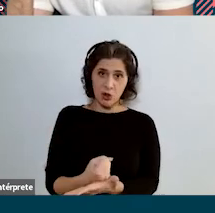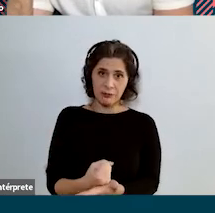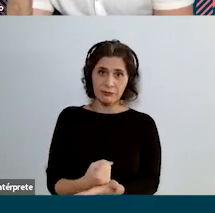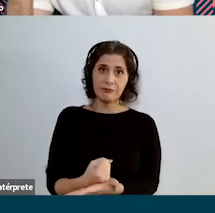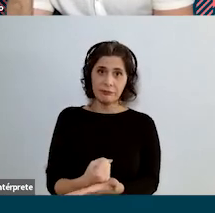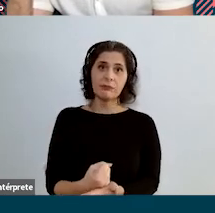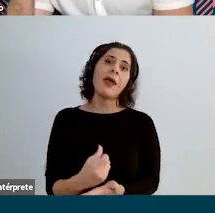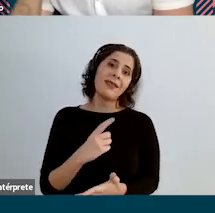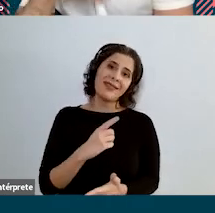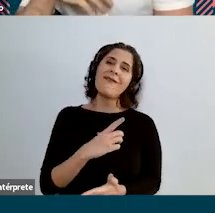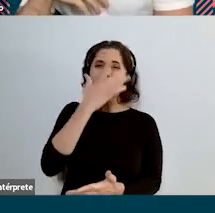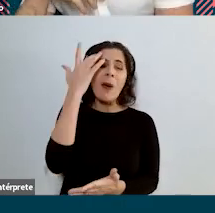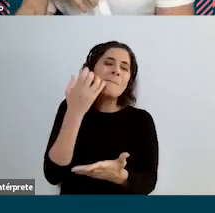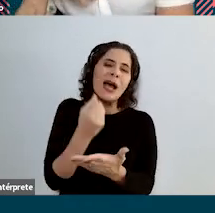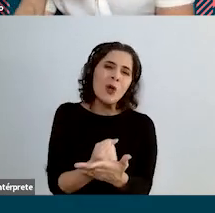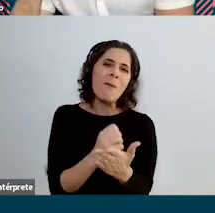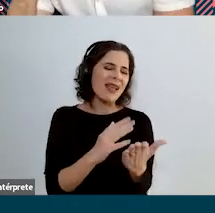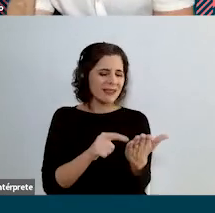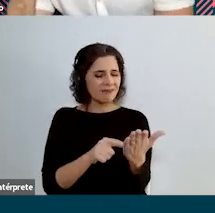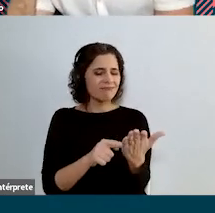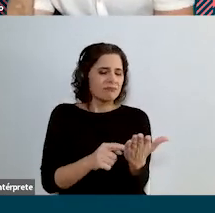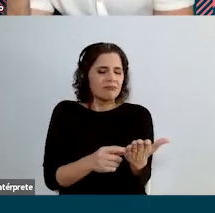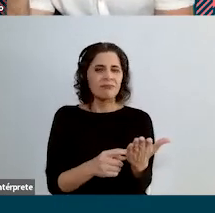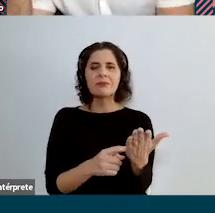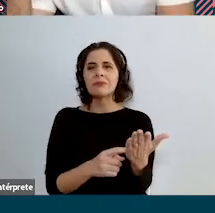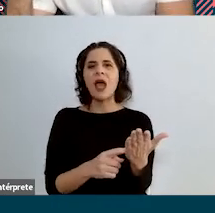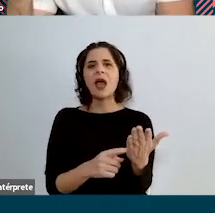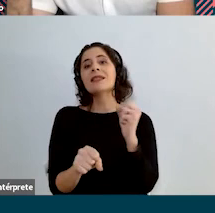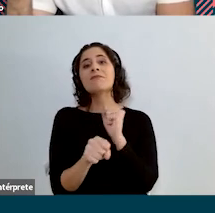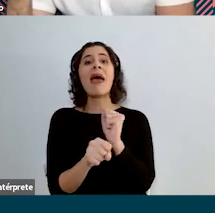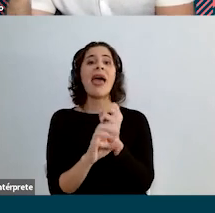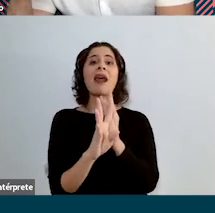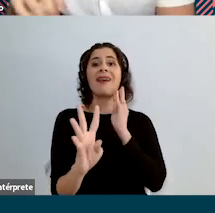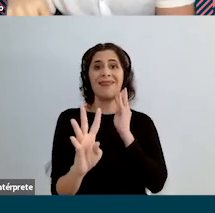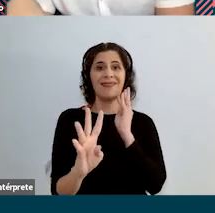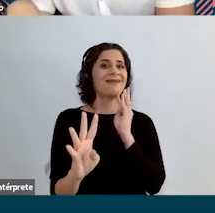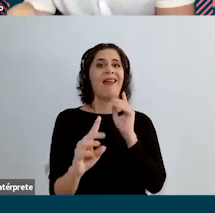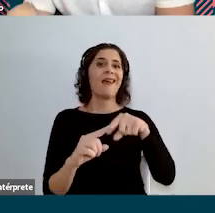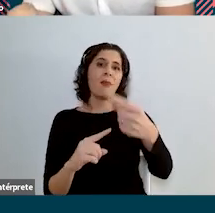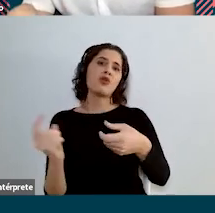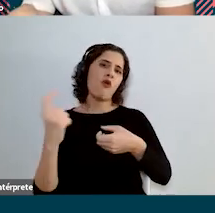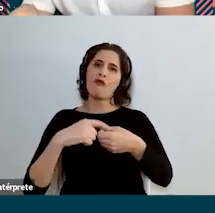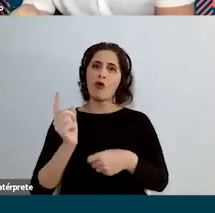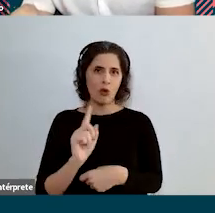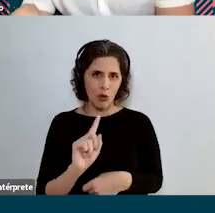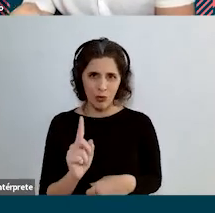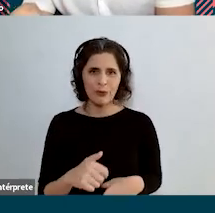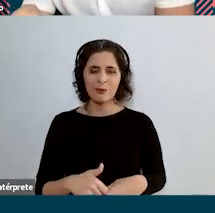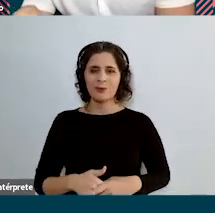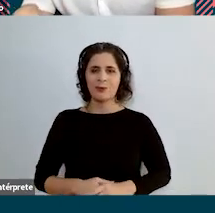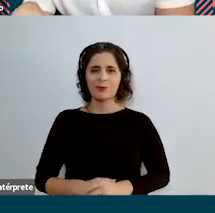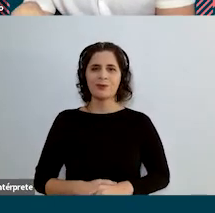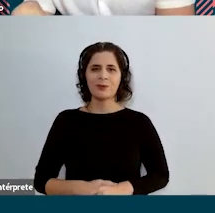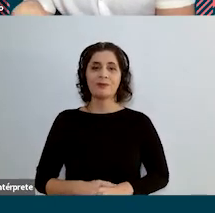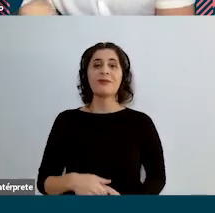volume muito alto de downloads, maior do que de jogadores, porque muita gente baixou, mas caiu na fila de espera, né? Depois acabou não voltando